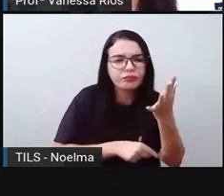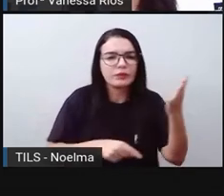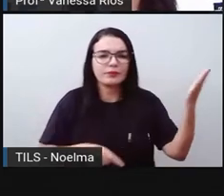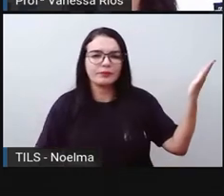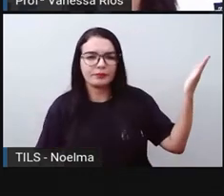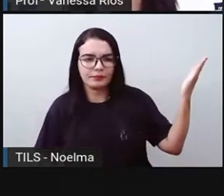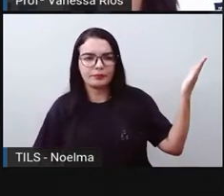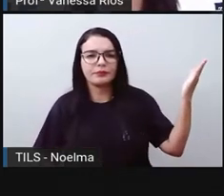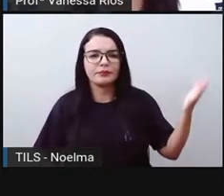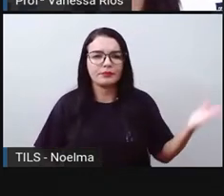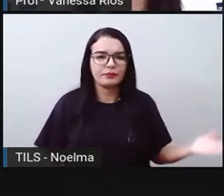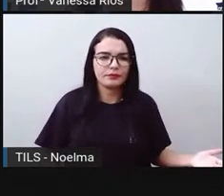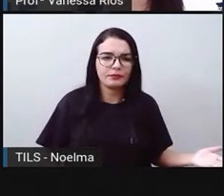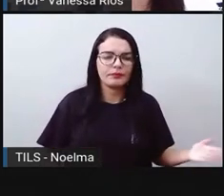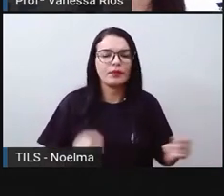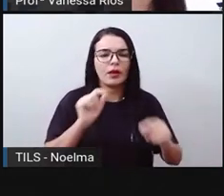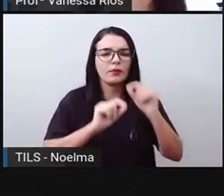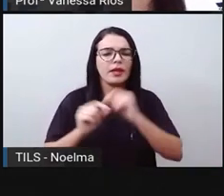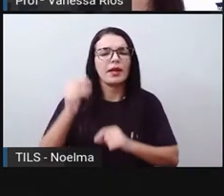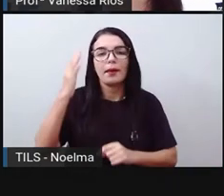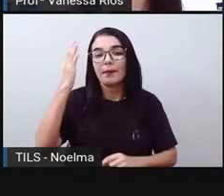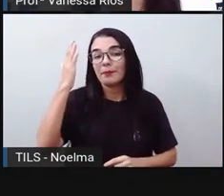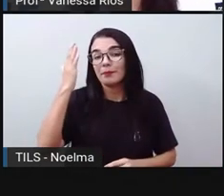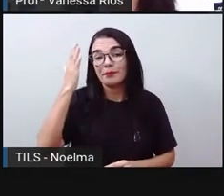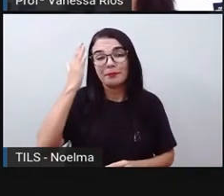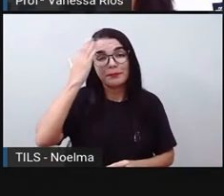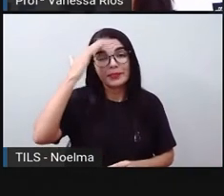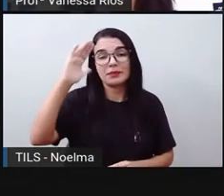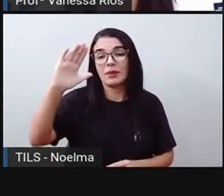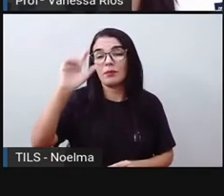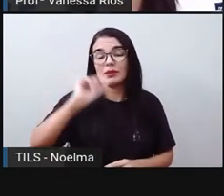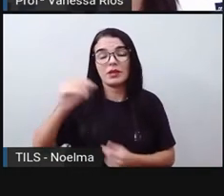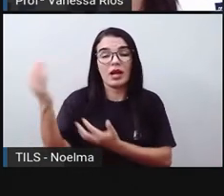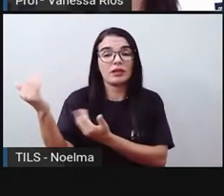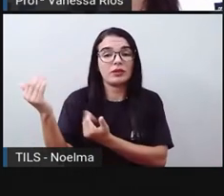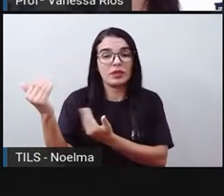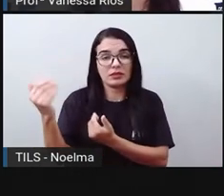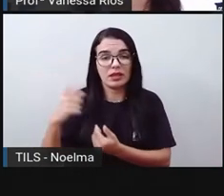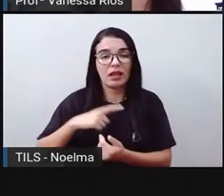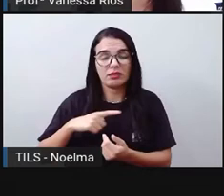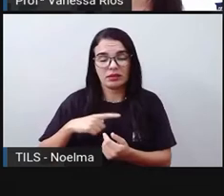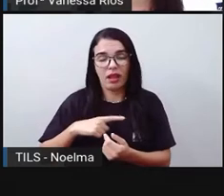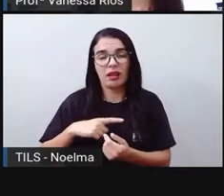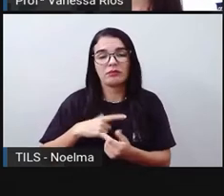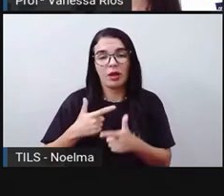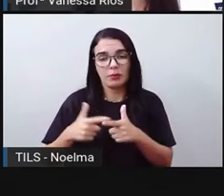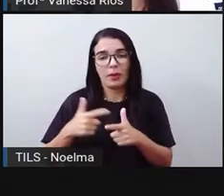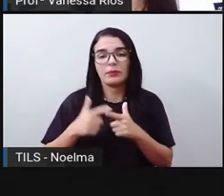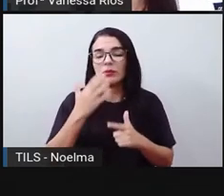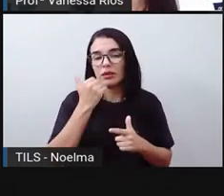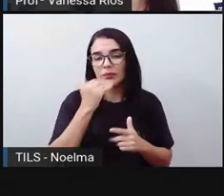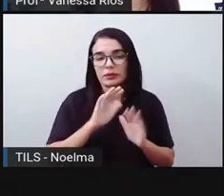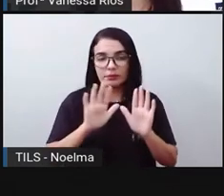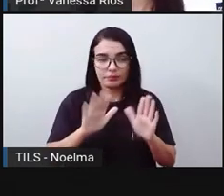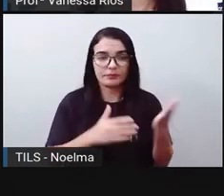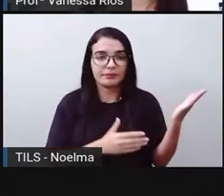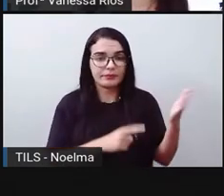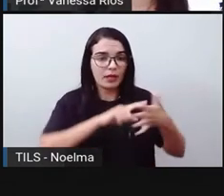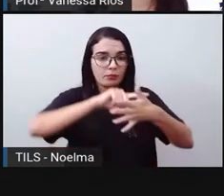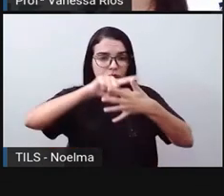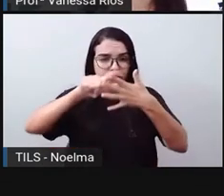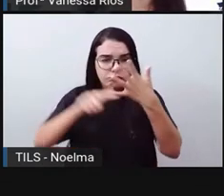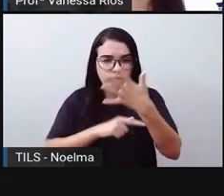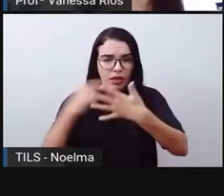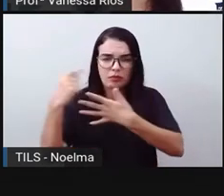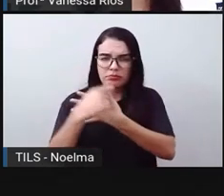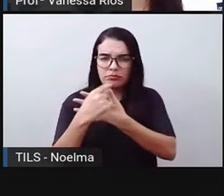determinadas pessoas, principalmente adolescentes, desenvolverem aí os distúrbios alimentares. Então, quando a pessoa tem culto excessivo